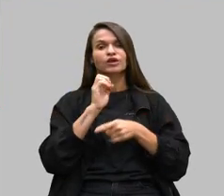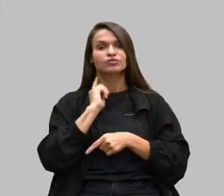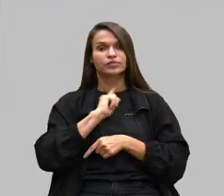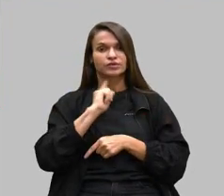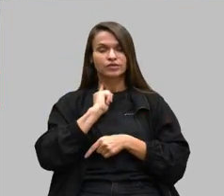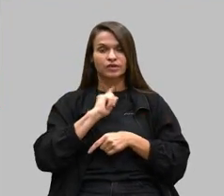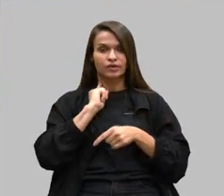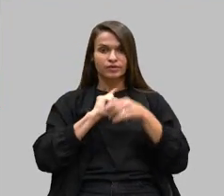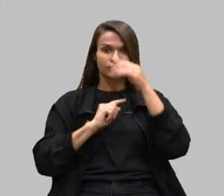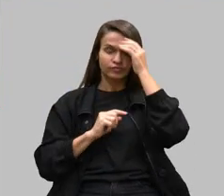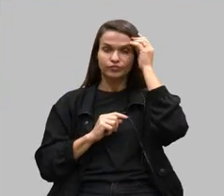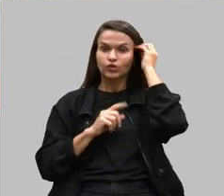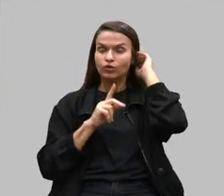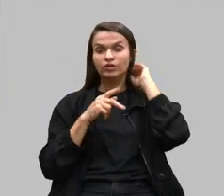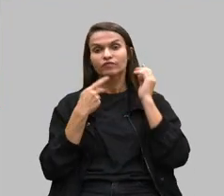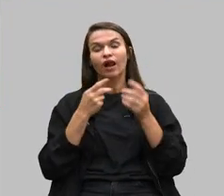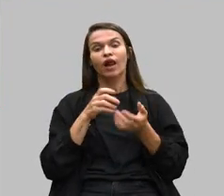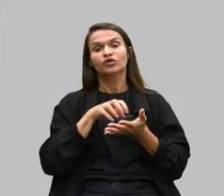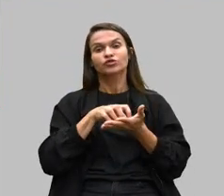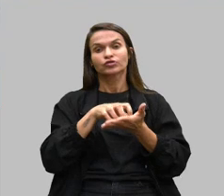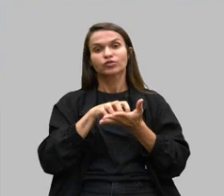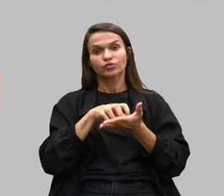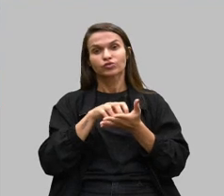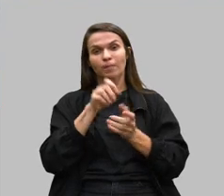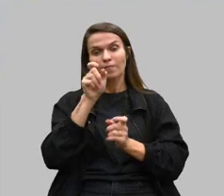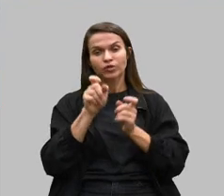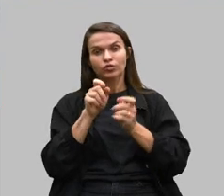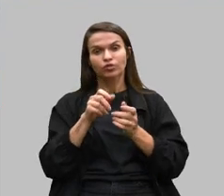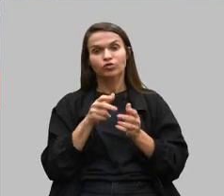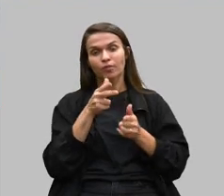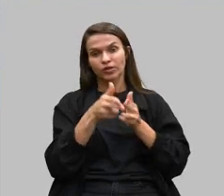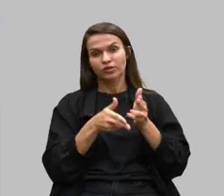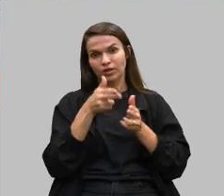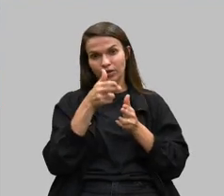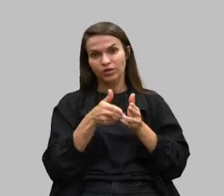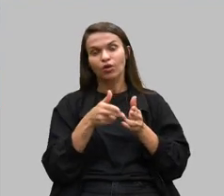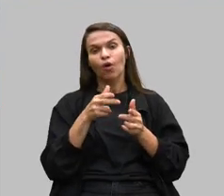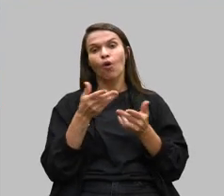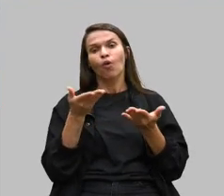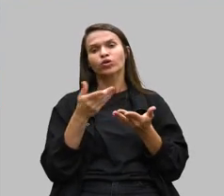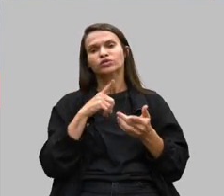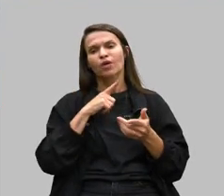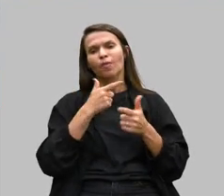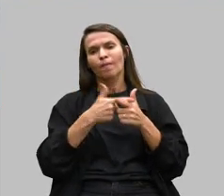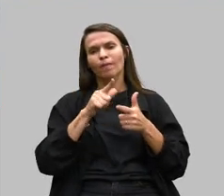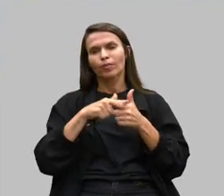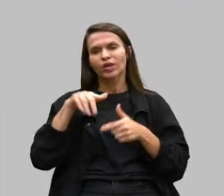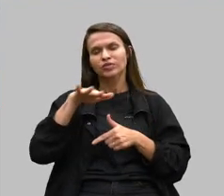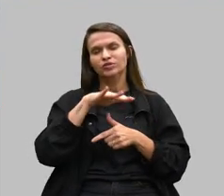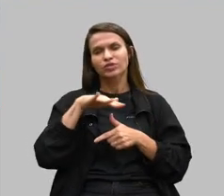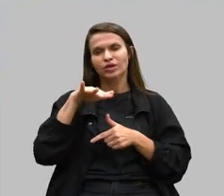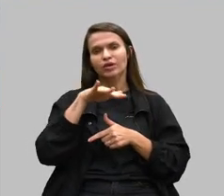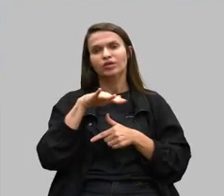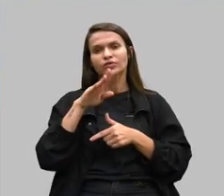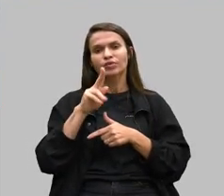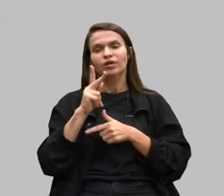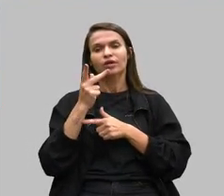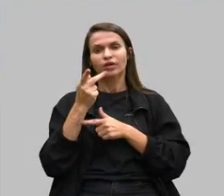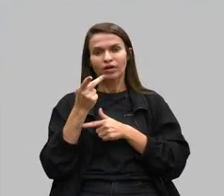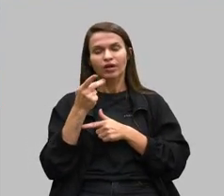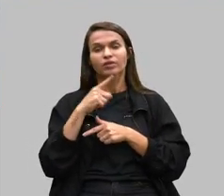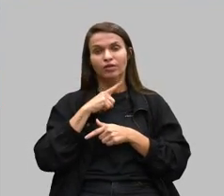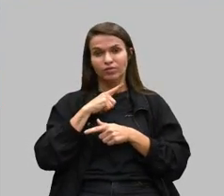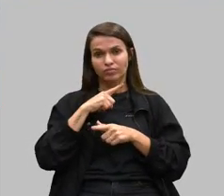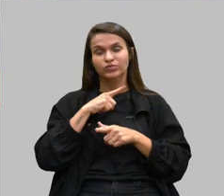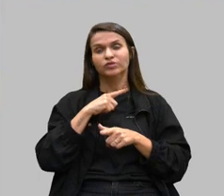eh quando a gente fala de transporte de passag sob trilho né Nós temos hoje um problema das regiões metropolitanas e por termos aqui em Belo Horizonte